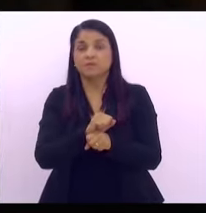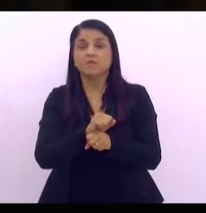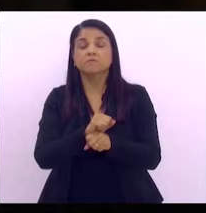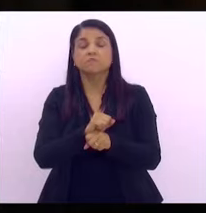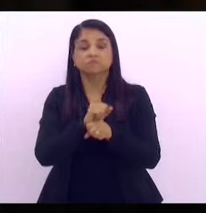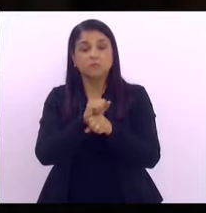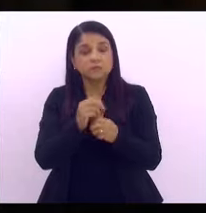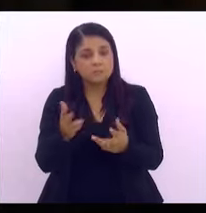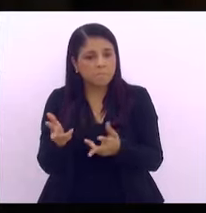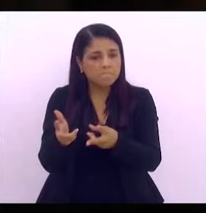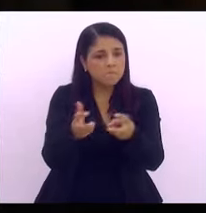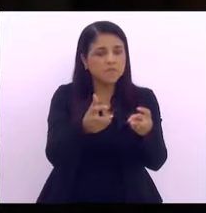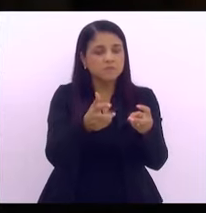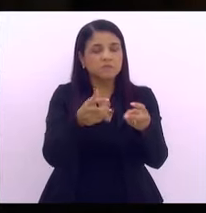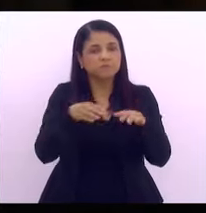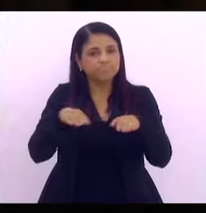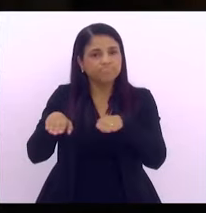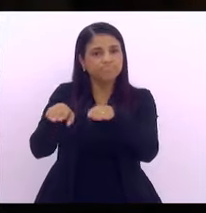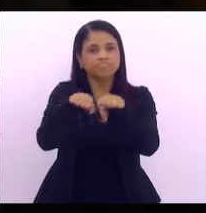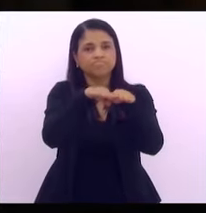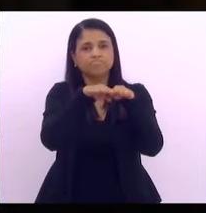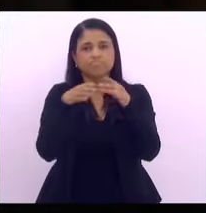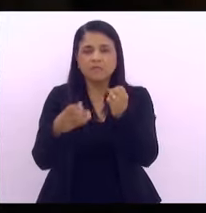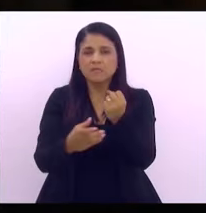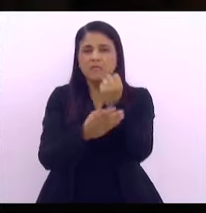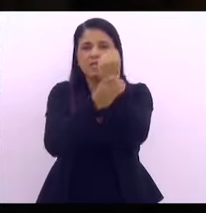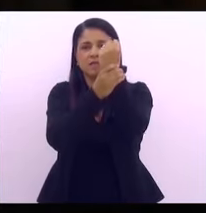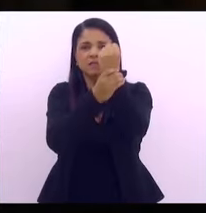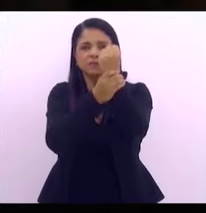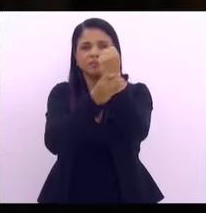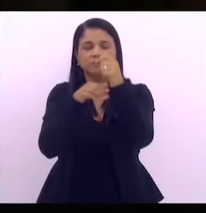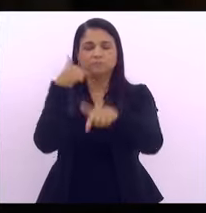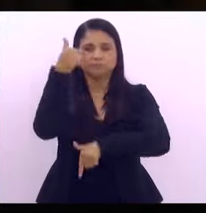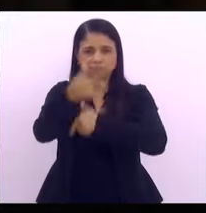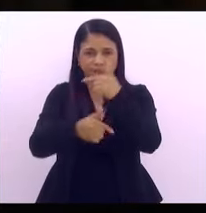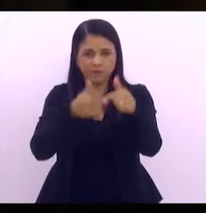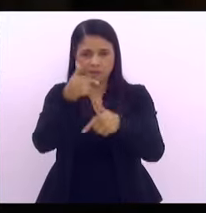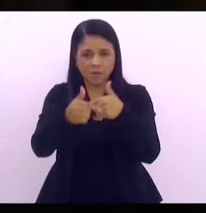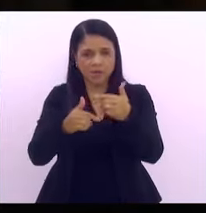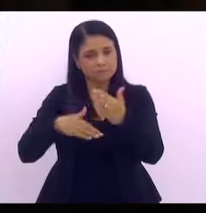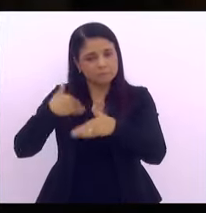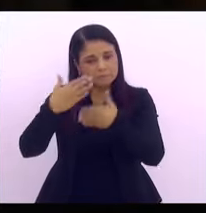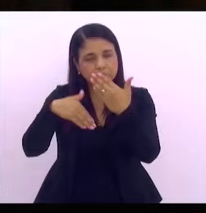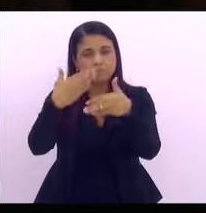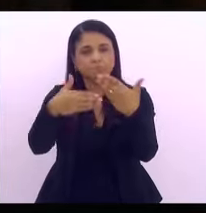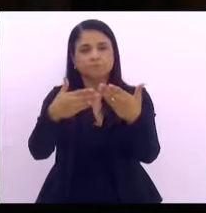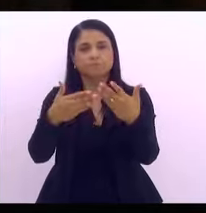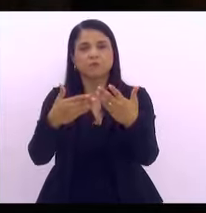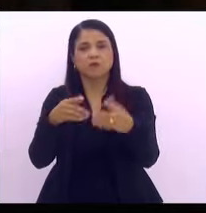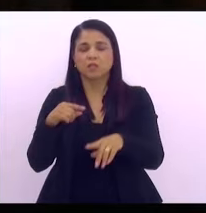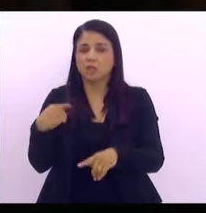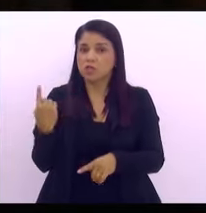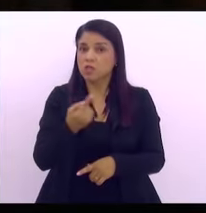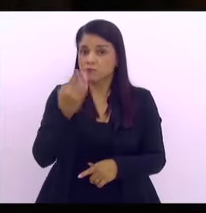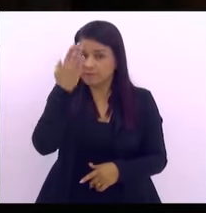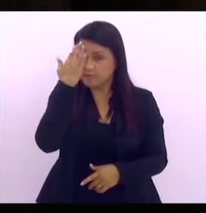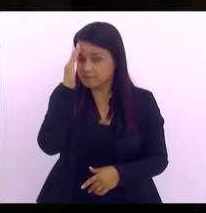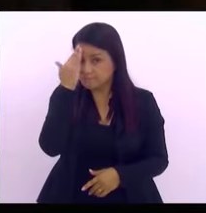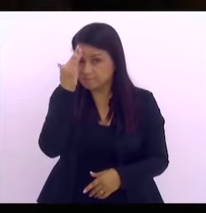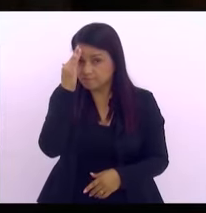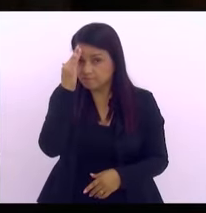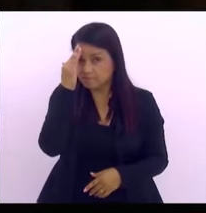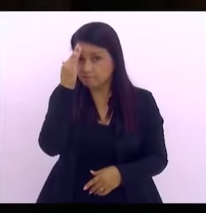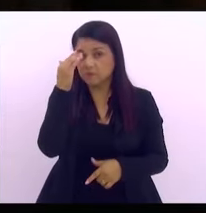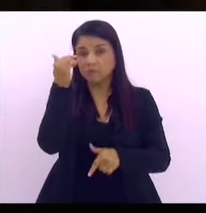o restabelecimento das garantias fundamentais à proteção do trabalho e avancemos, presidente. Porque, na nossa compreensão,